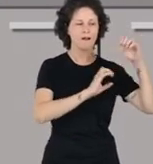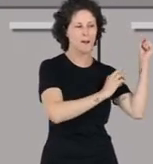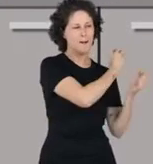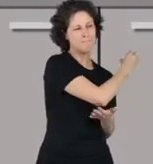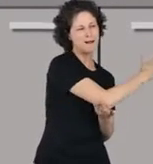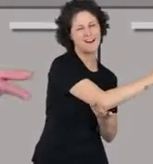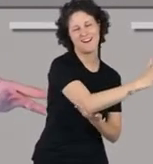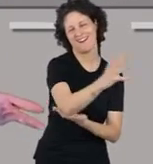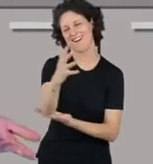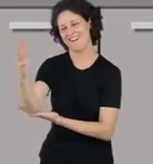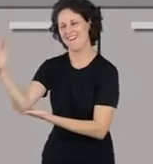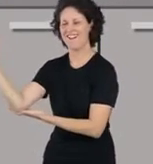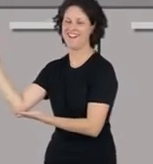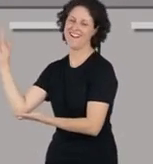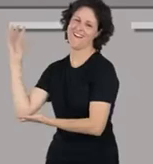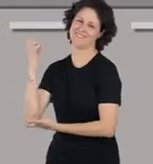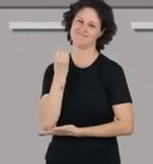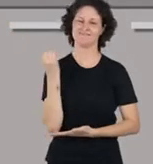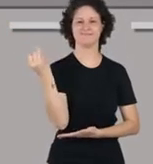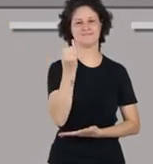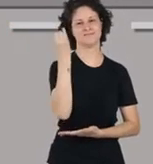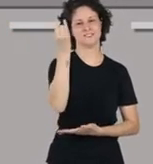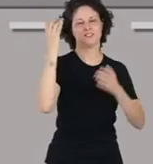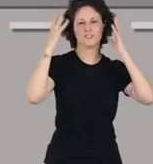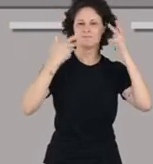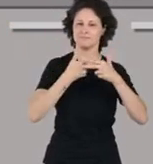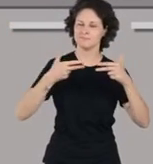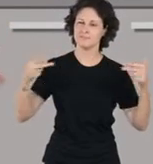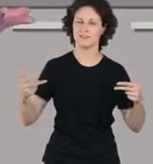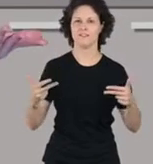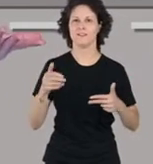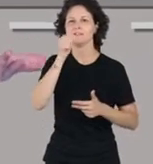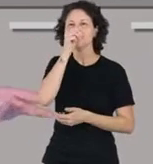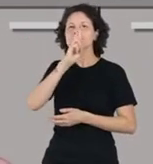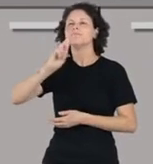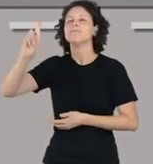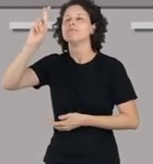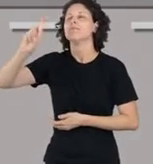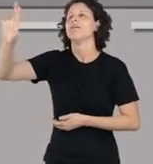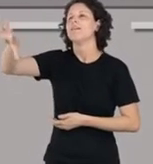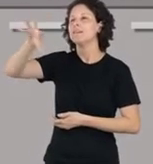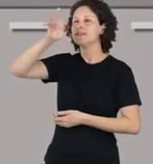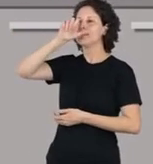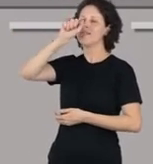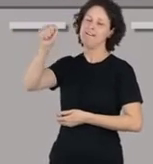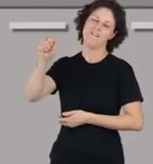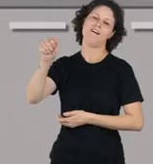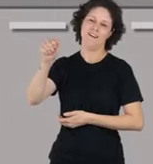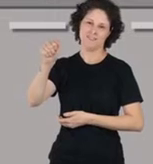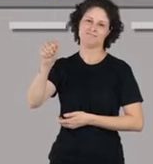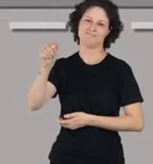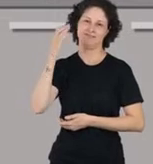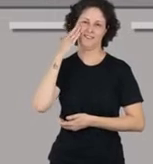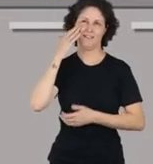os seres vivos. As florestas ajudam a regular o clima, purificar o ar, controlar pragas e até melhoram o ciclo